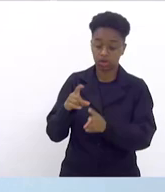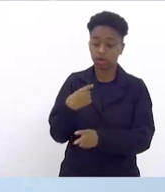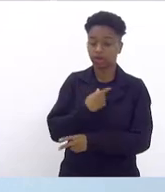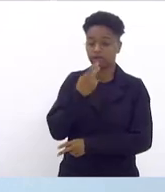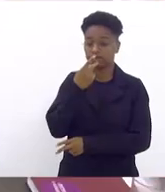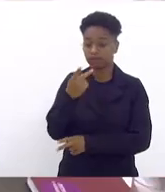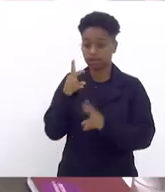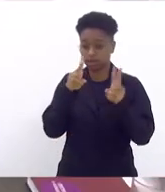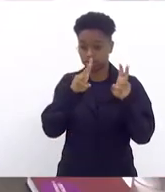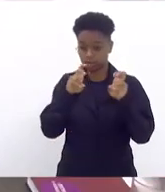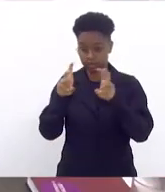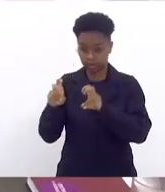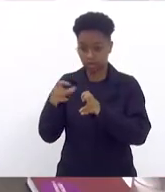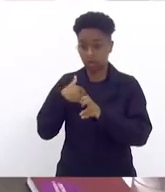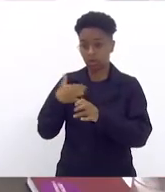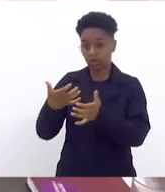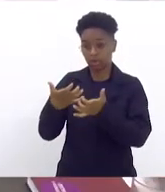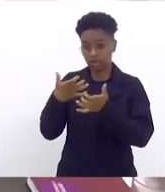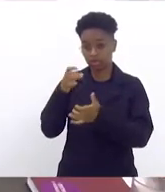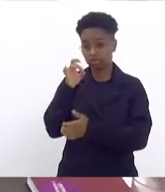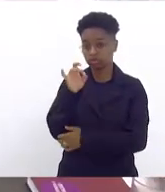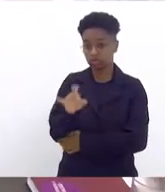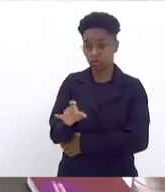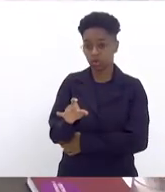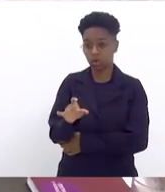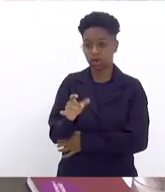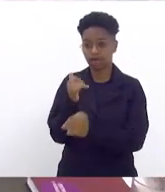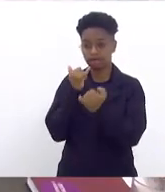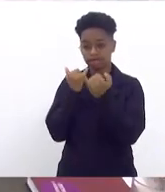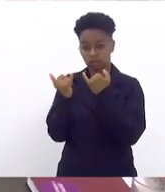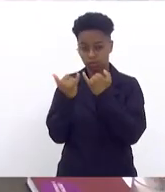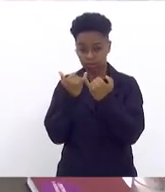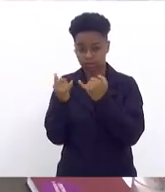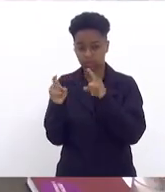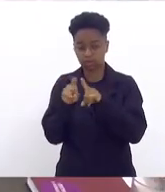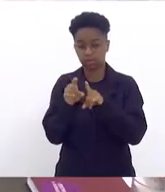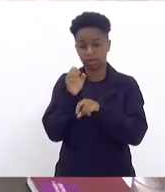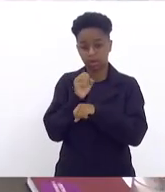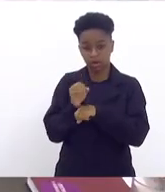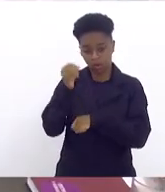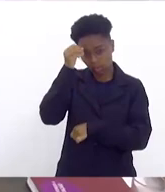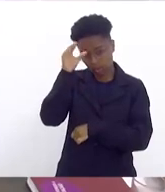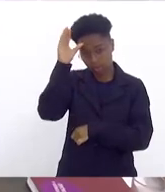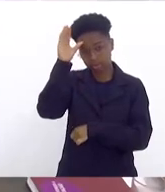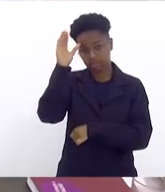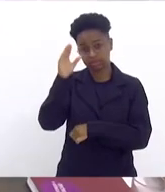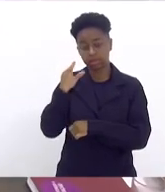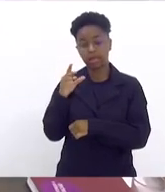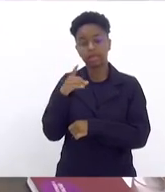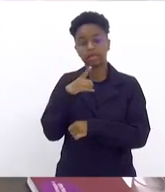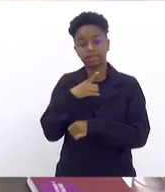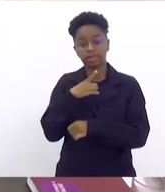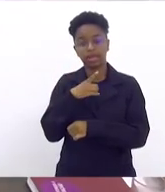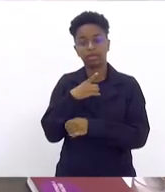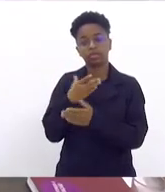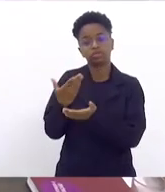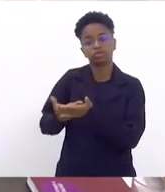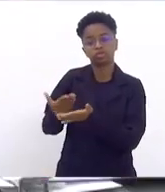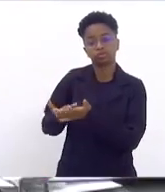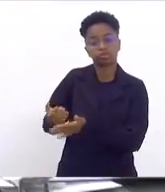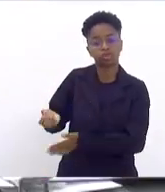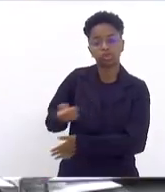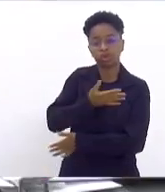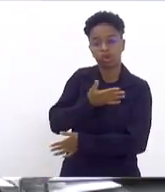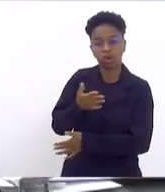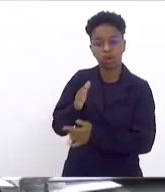eu queria, só para a questão de informação e de conhecimento, isso ajuda muito. Eu tive acesso a estudos recentes, presidente, que